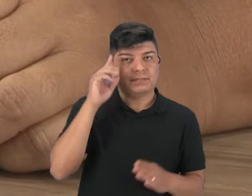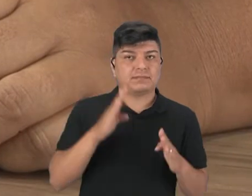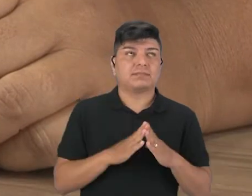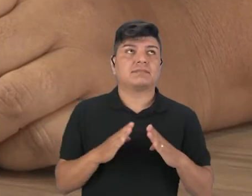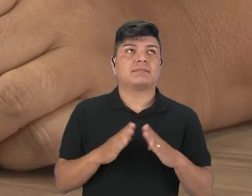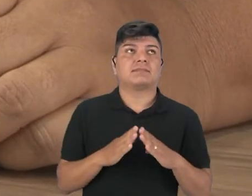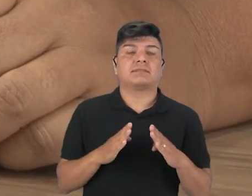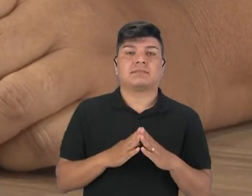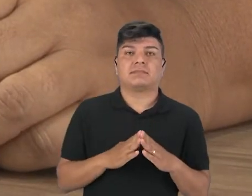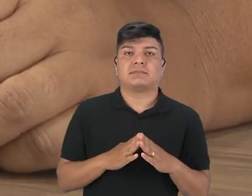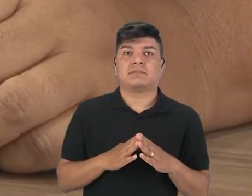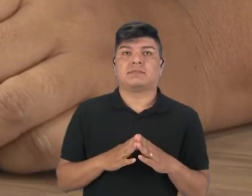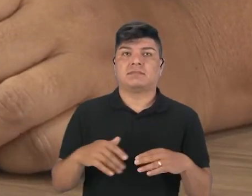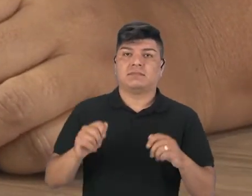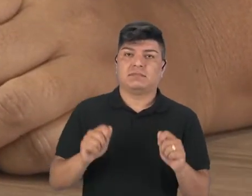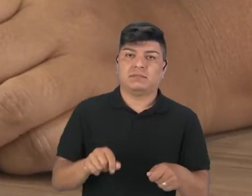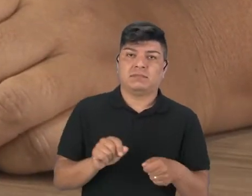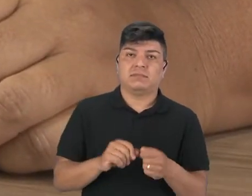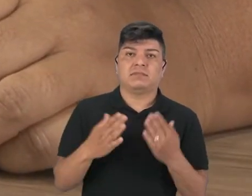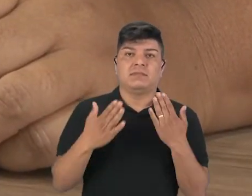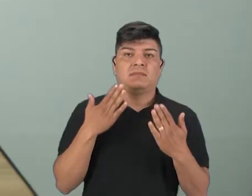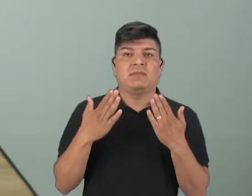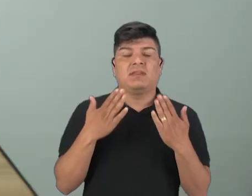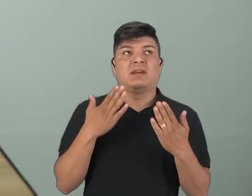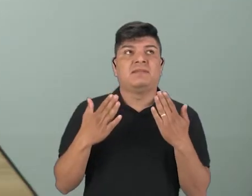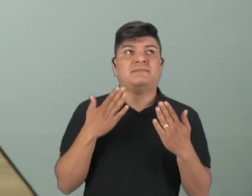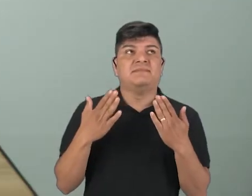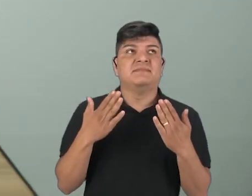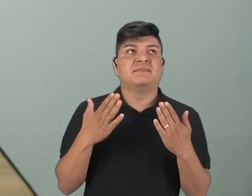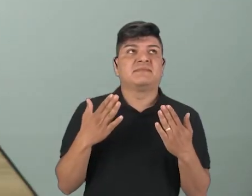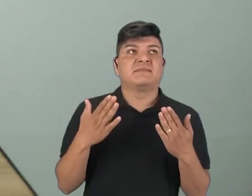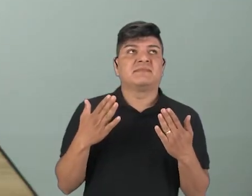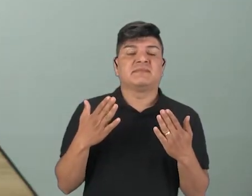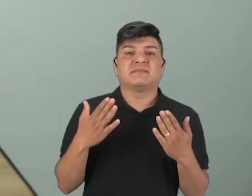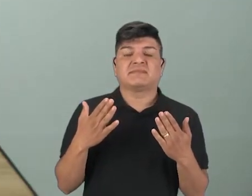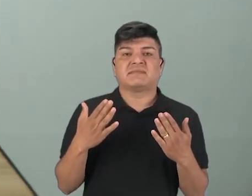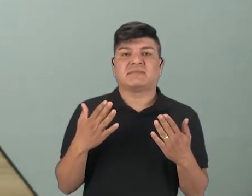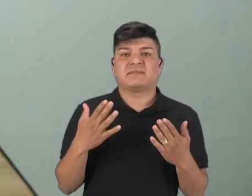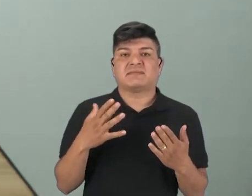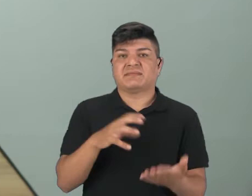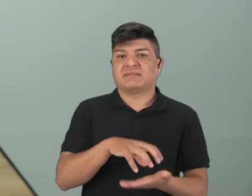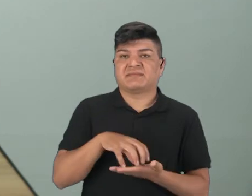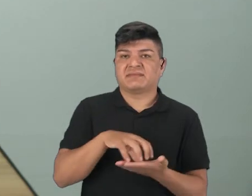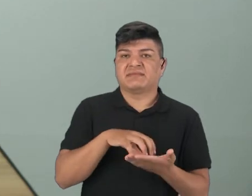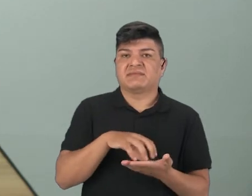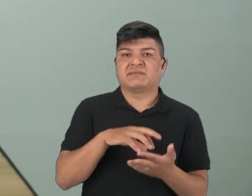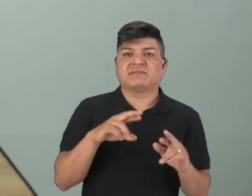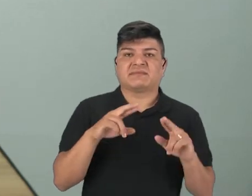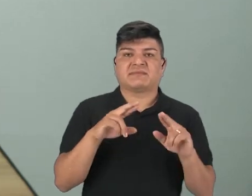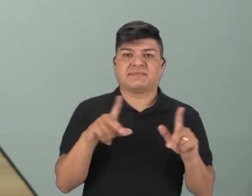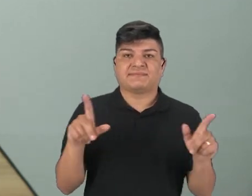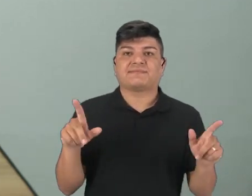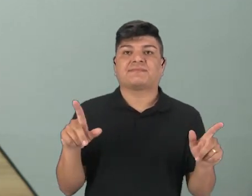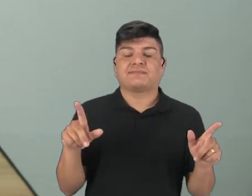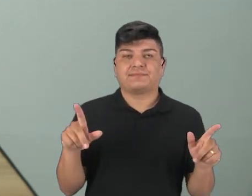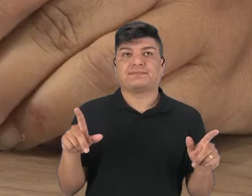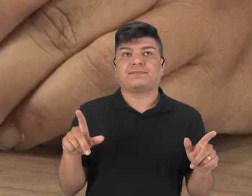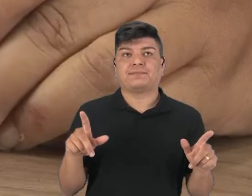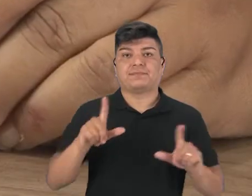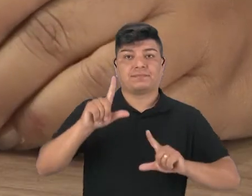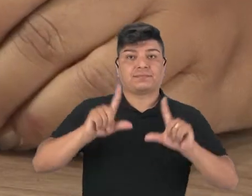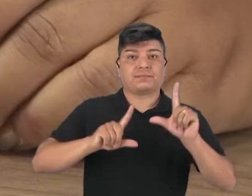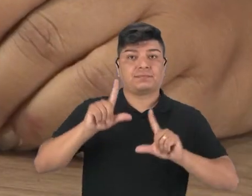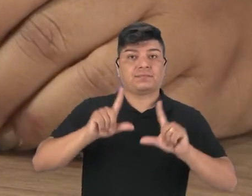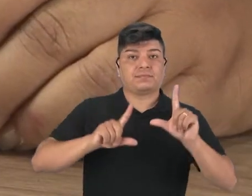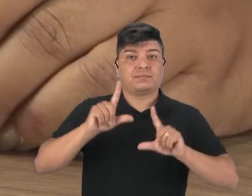casa aí. E vocês podem fazer essa comparação com as formas dos sólidos geométricos. Como é o caso da